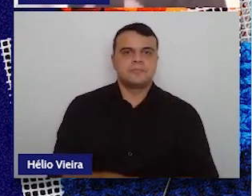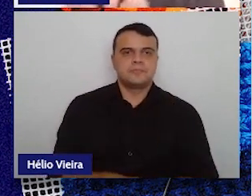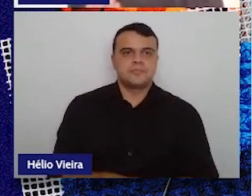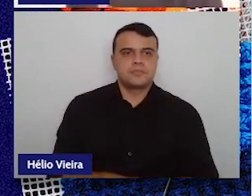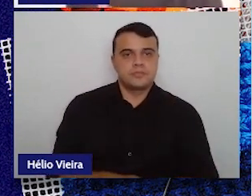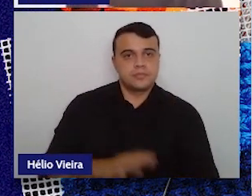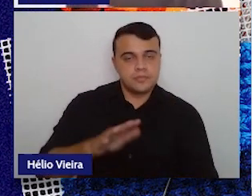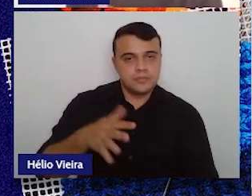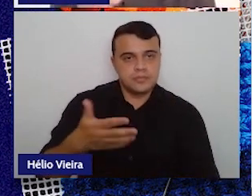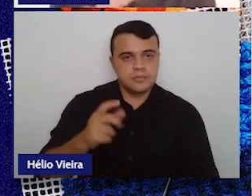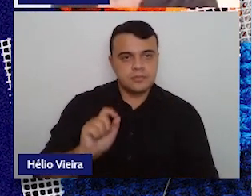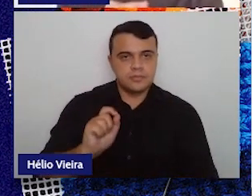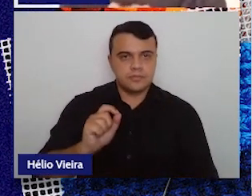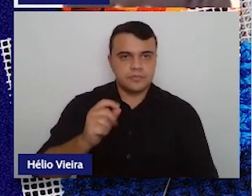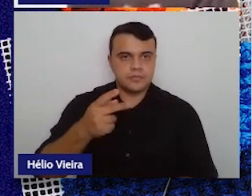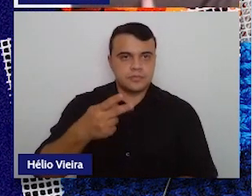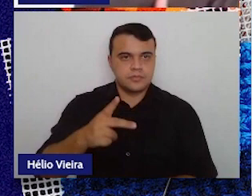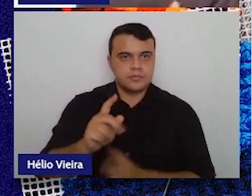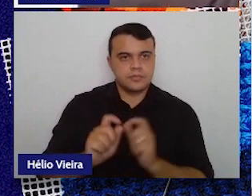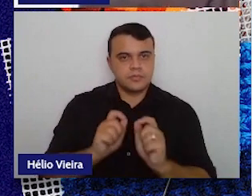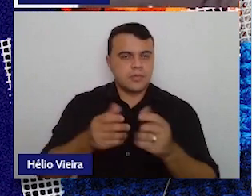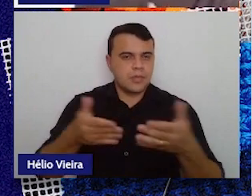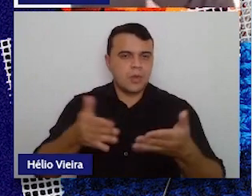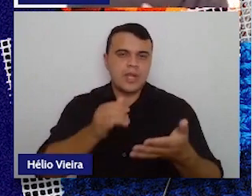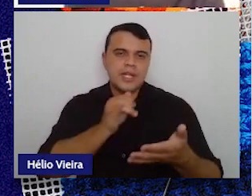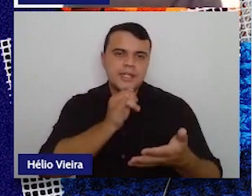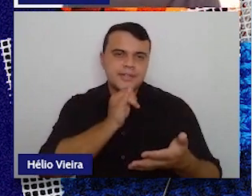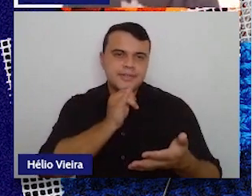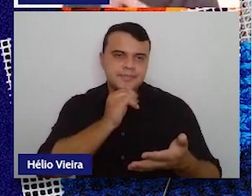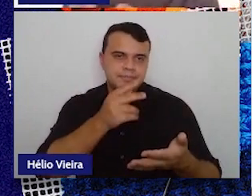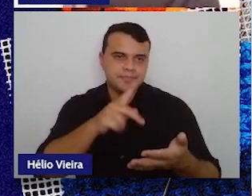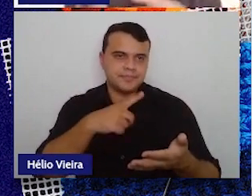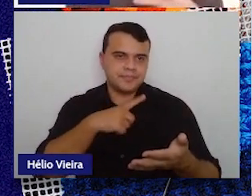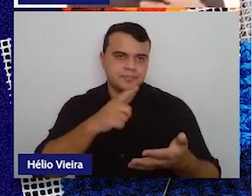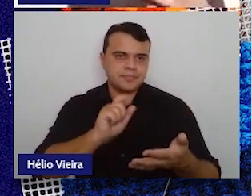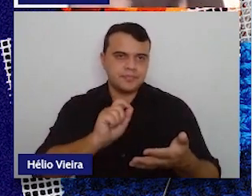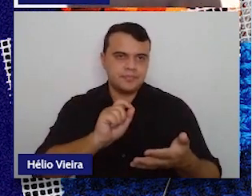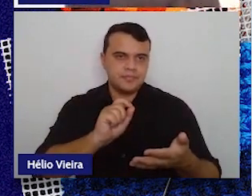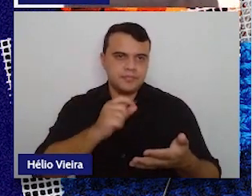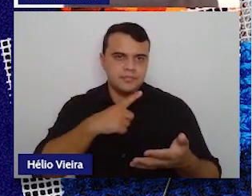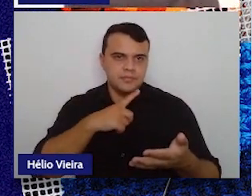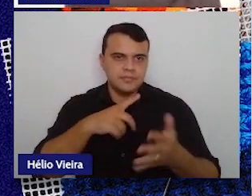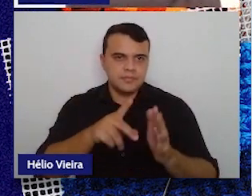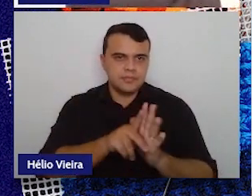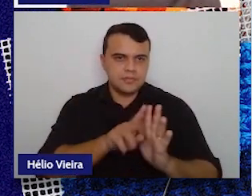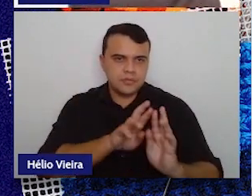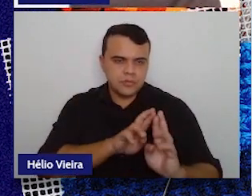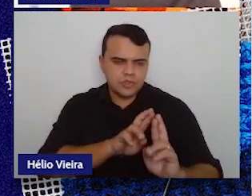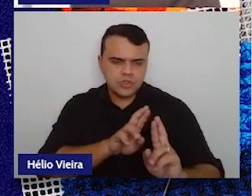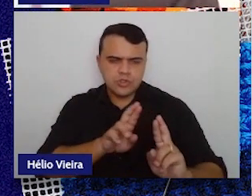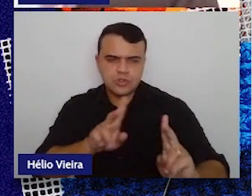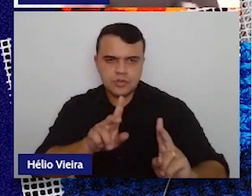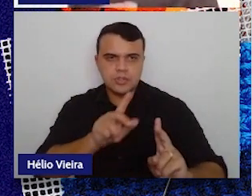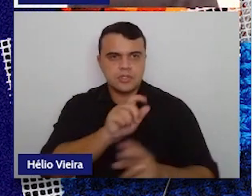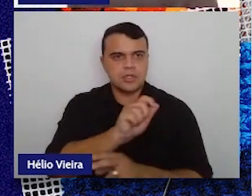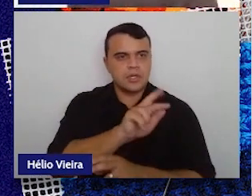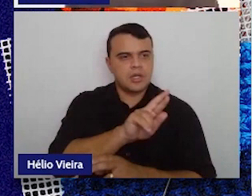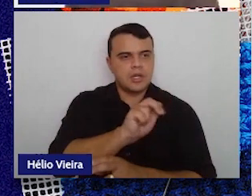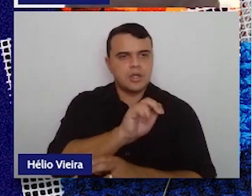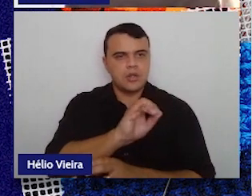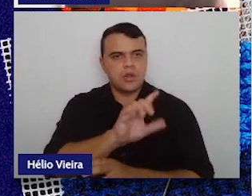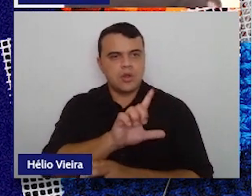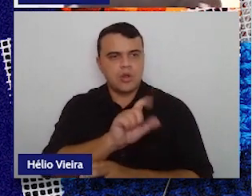aí, esse é um exemplo de uma abordagem diferente do arraiolo. O arraiolo é